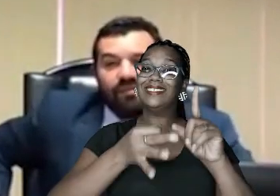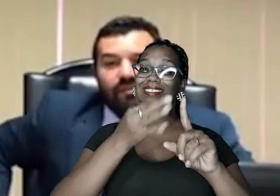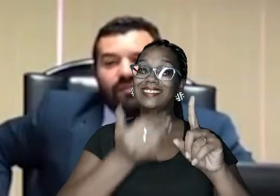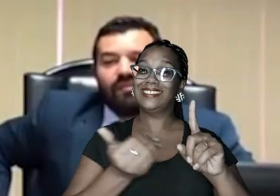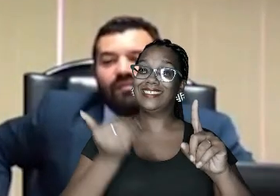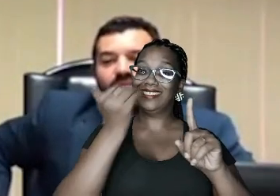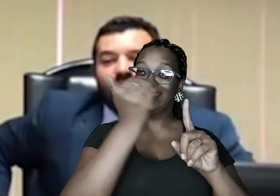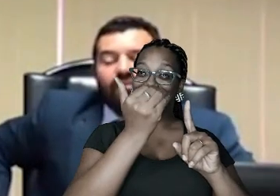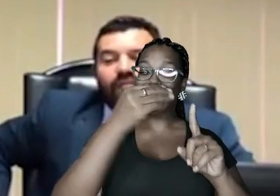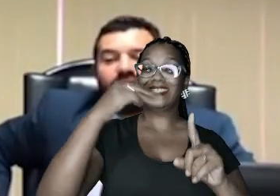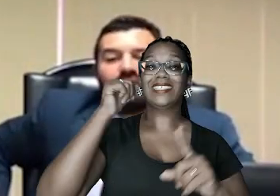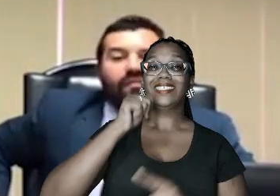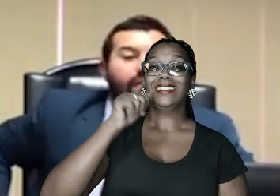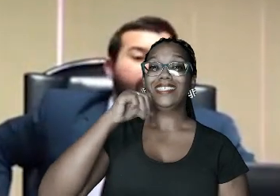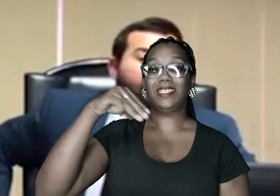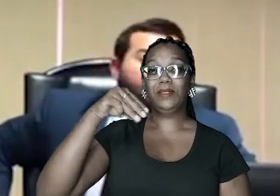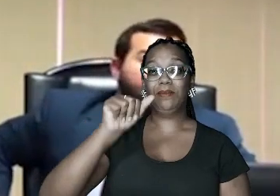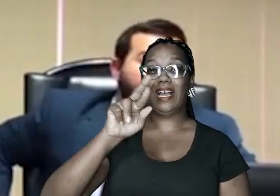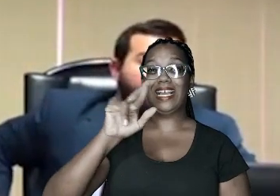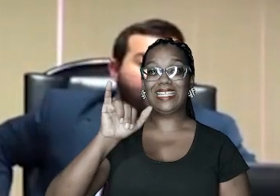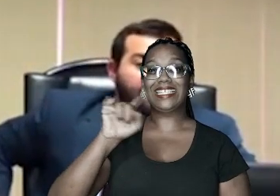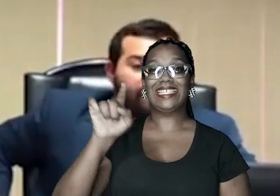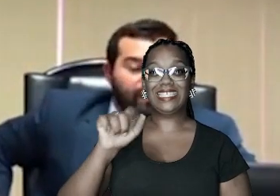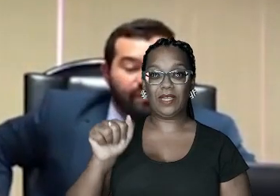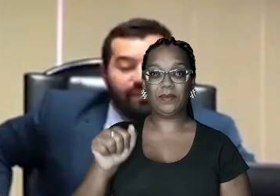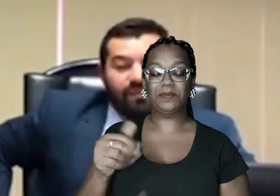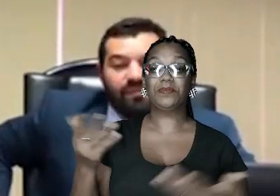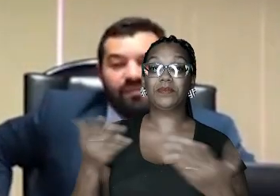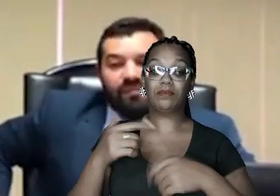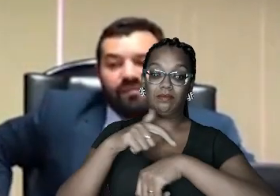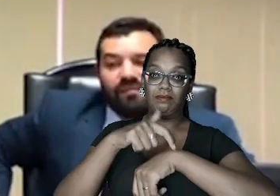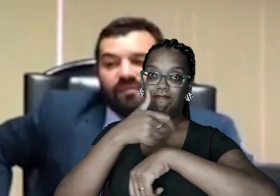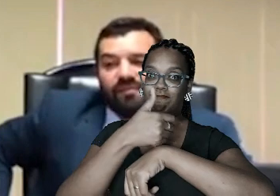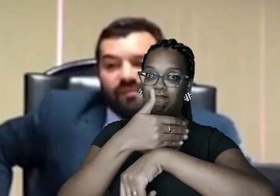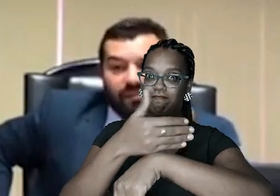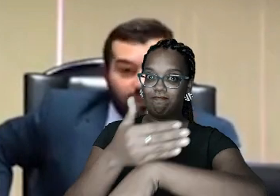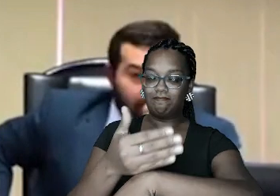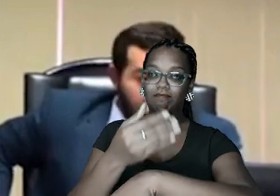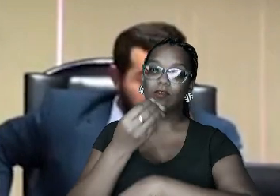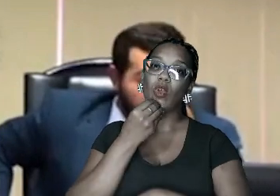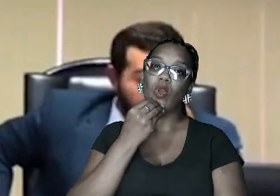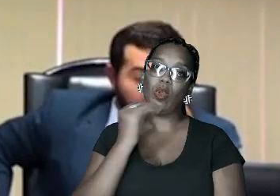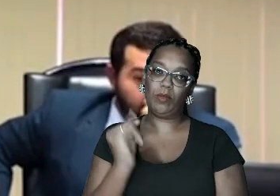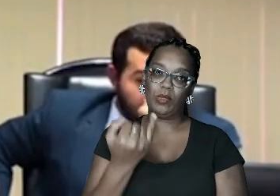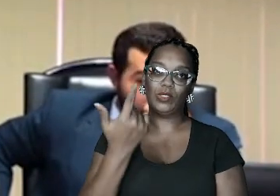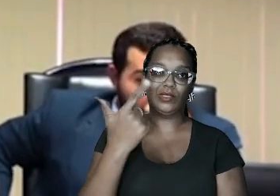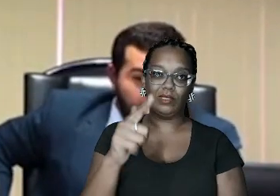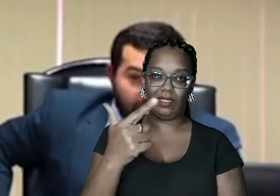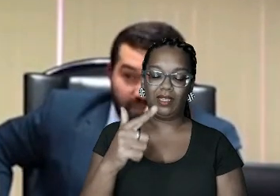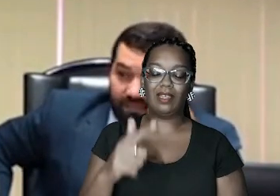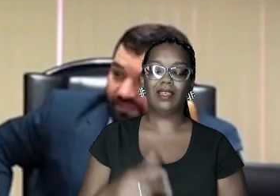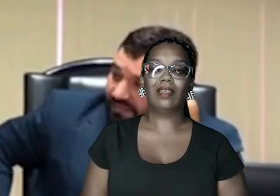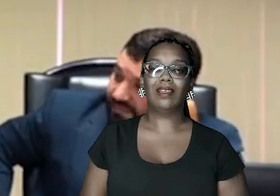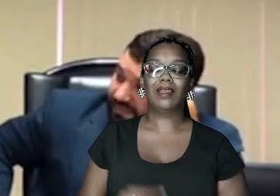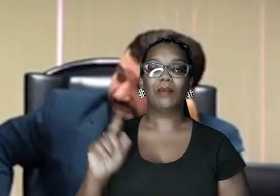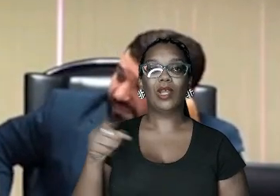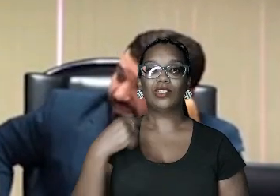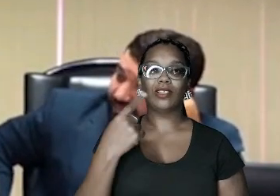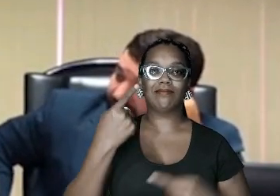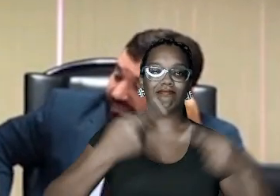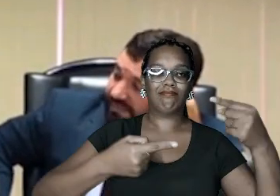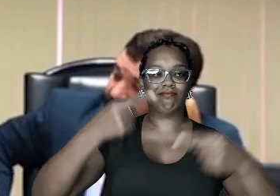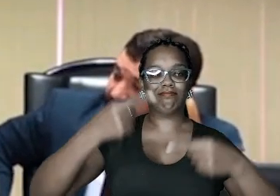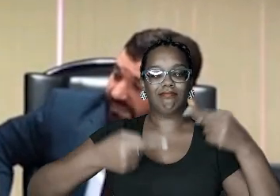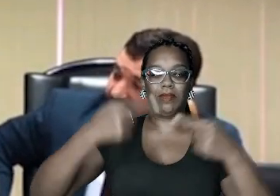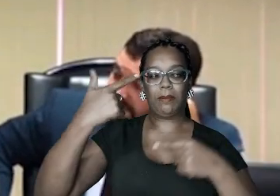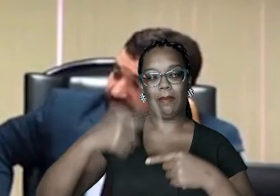presidente desembargadora Federal Marisa Santos e nós vamos é dado adiantar da hora não haverá oportunidade para